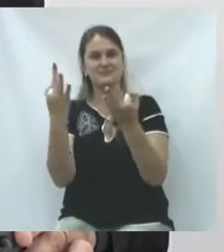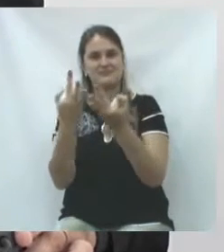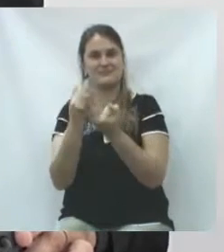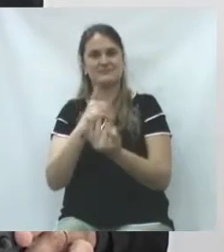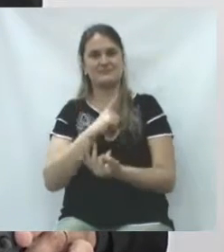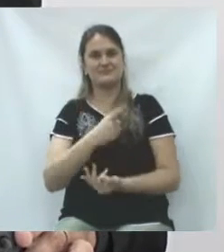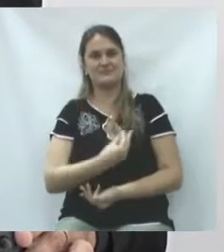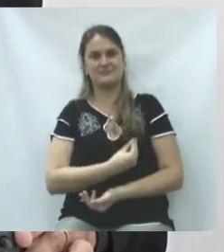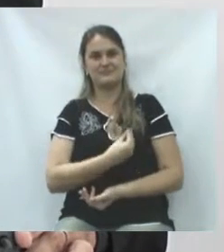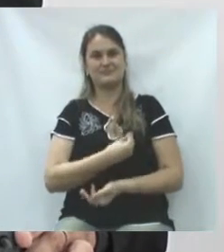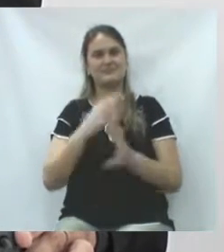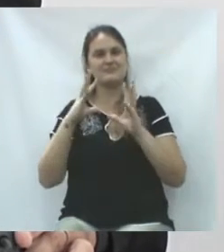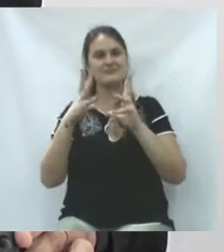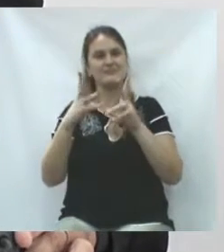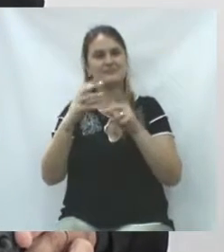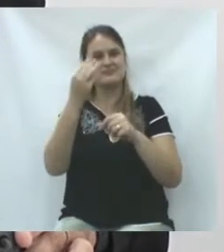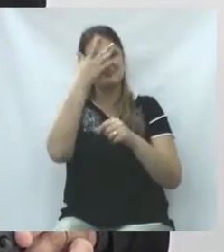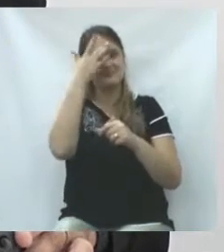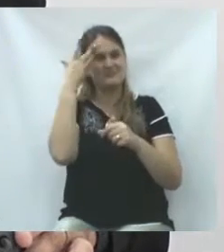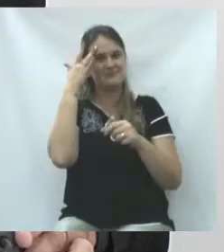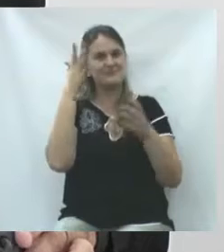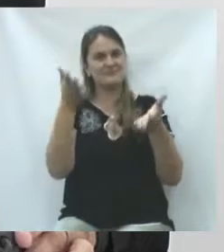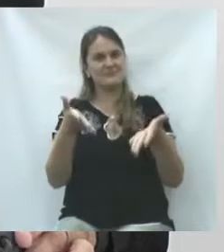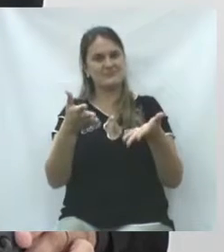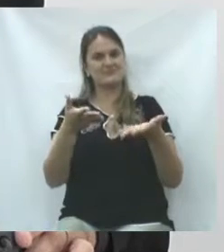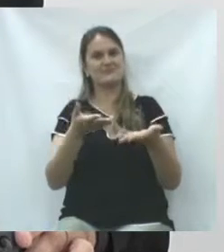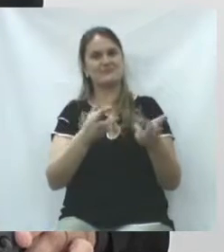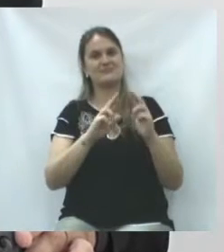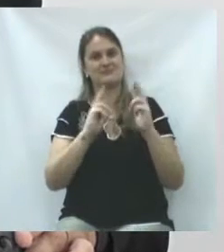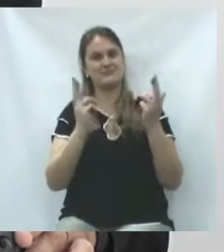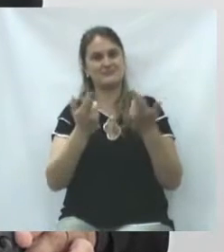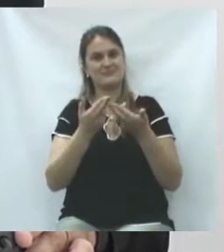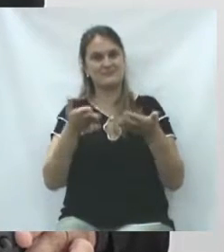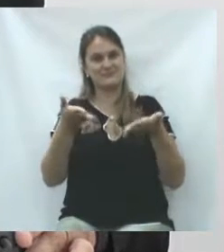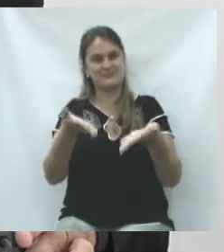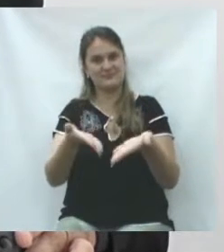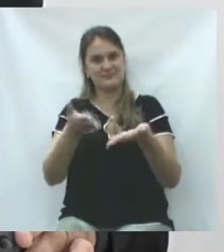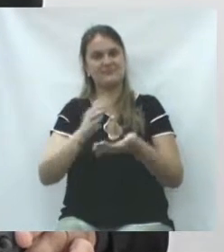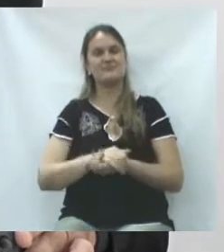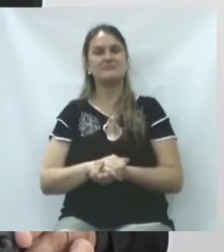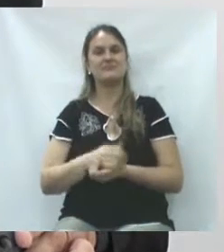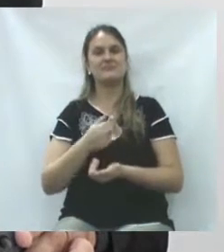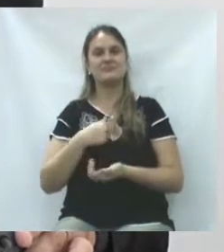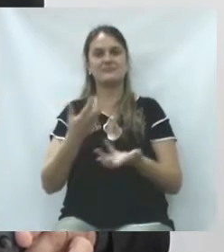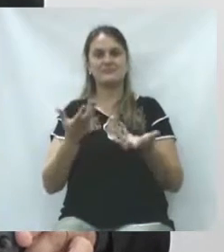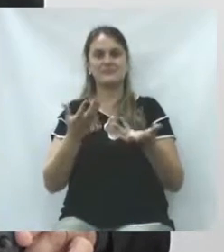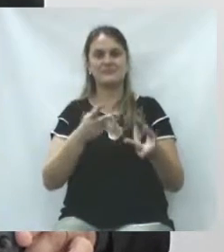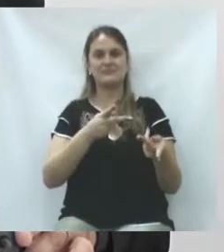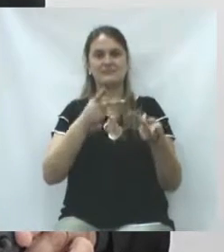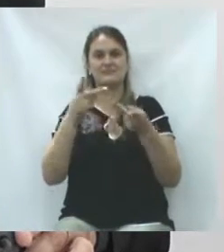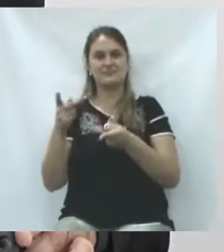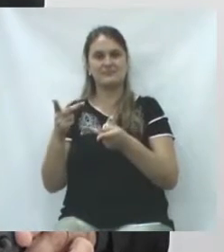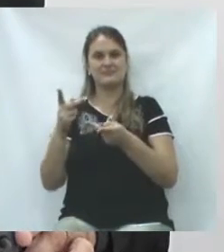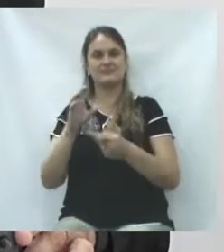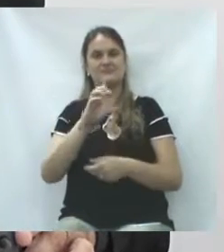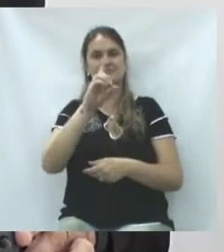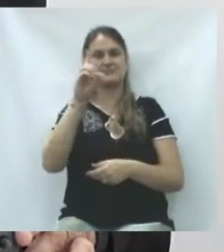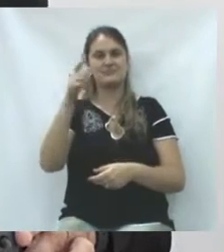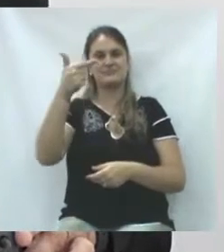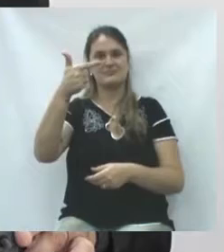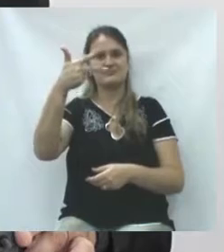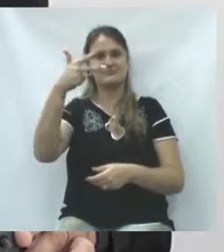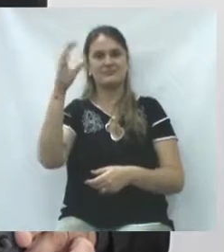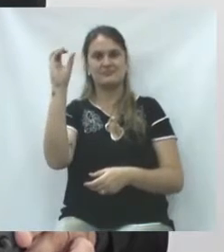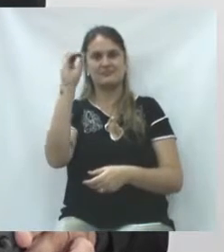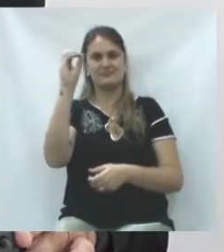os munícipes que vieram hoje nesta sessão. E eu quero convidar a todos para que no dia 23 de outubro de 2017